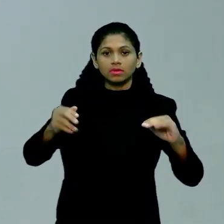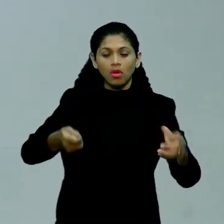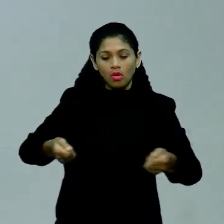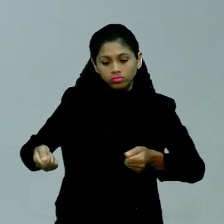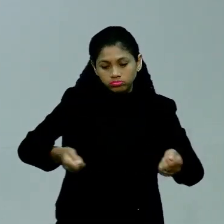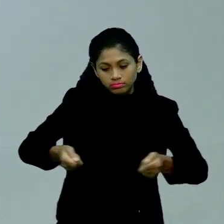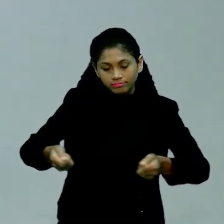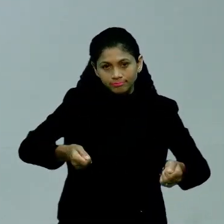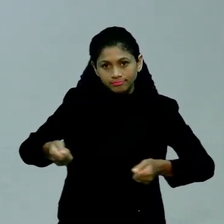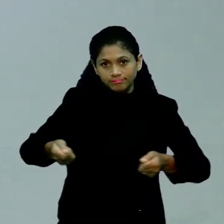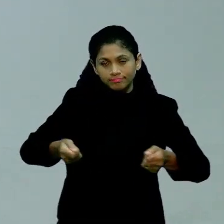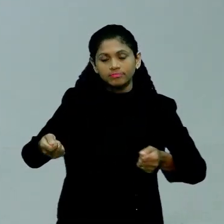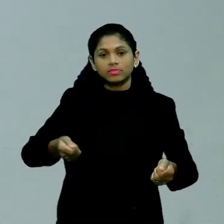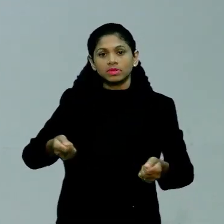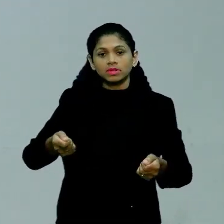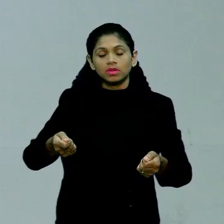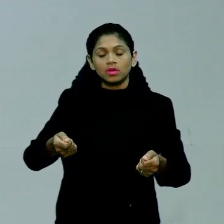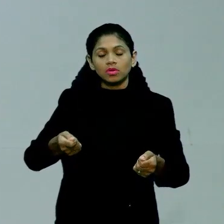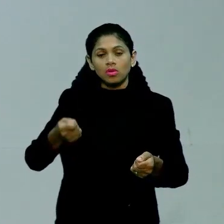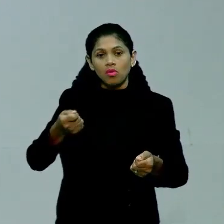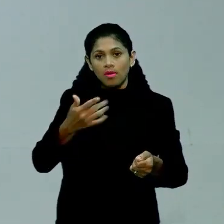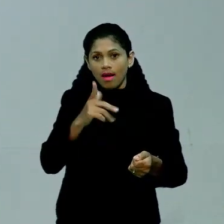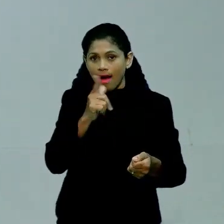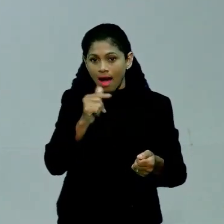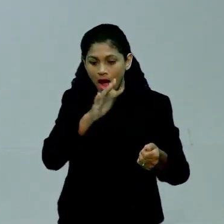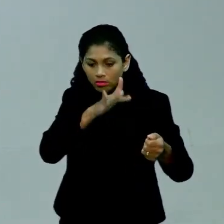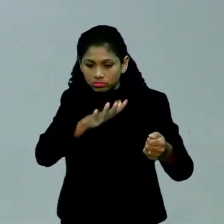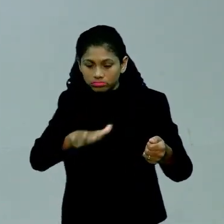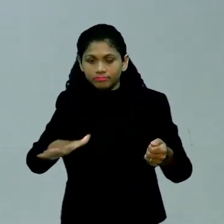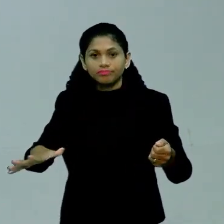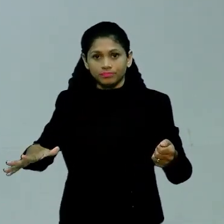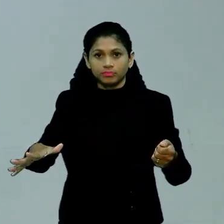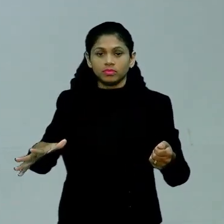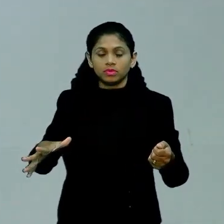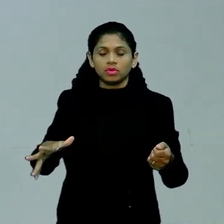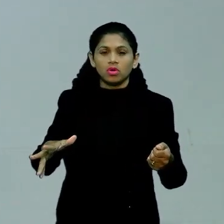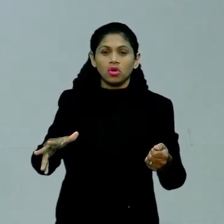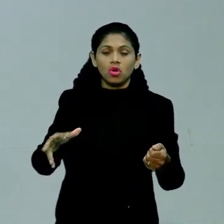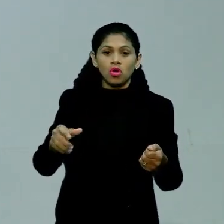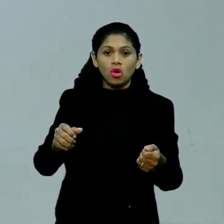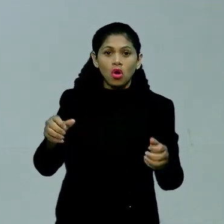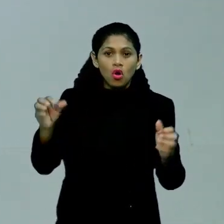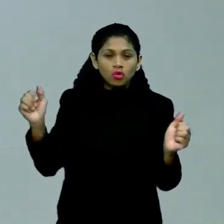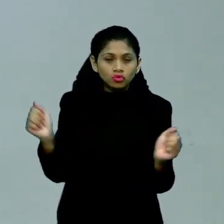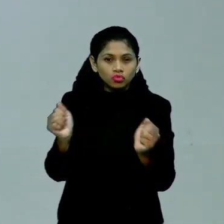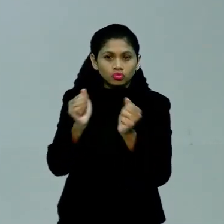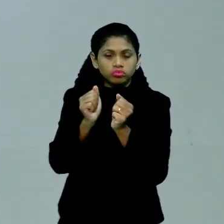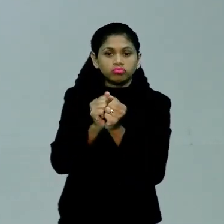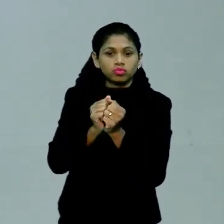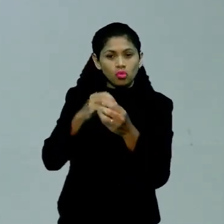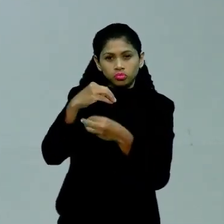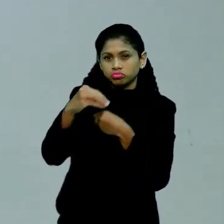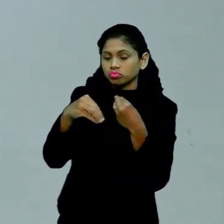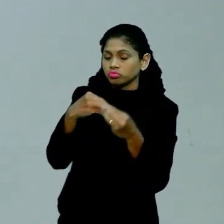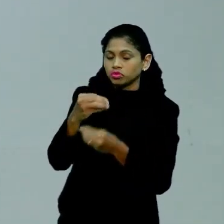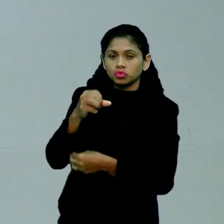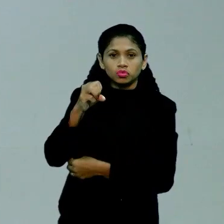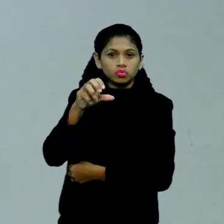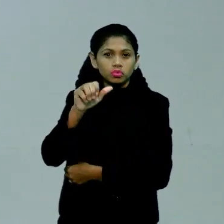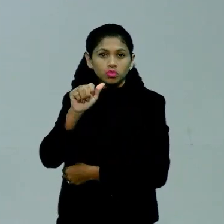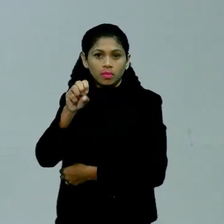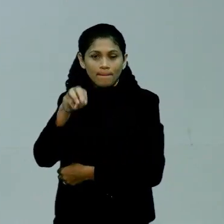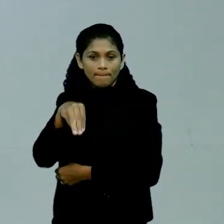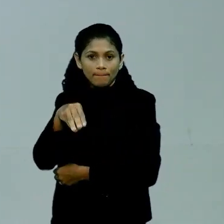uma cuia, com uma água corrente, juntamente com a mistura de mercúrio, o ouro, as pepitas de ouro, a